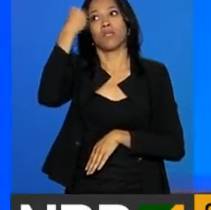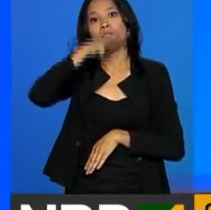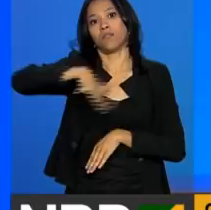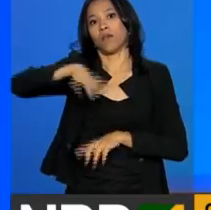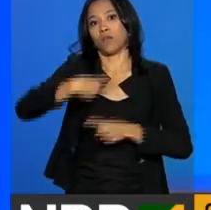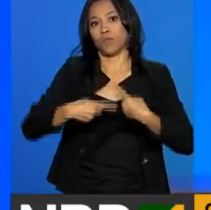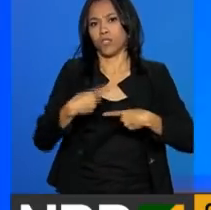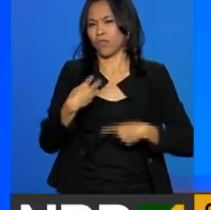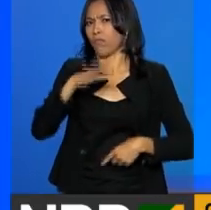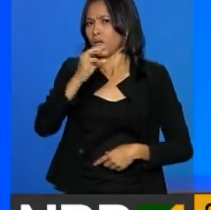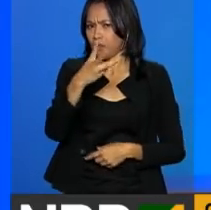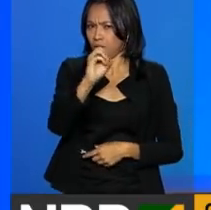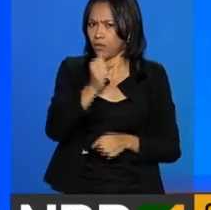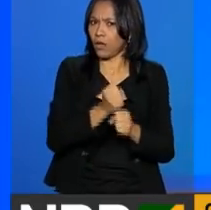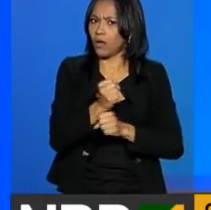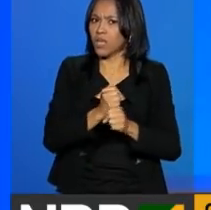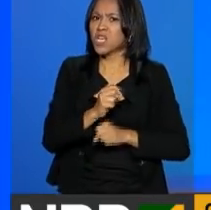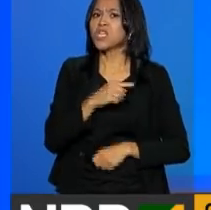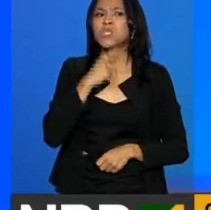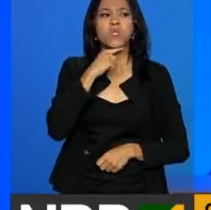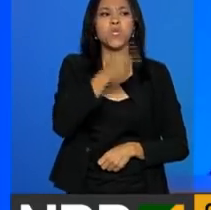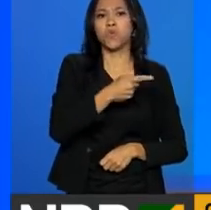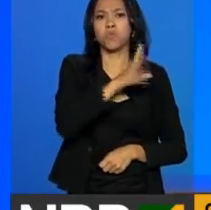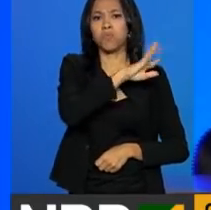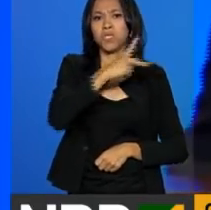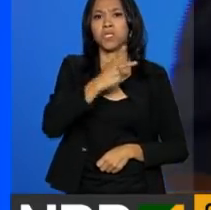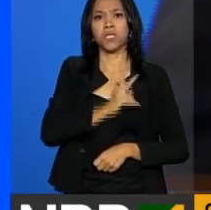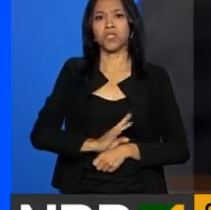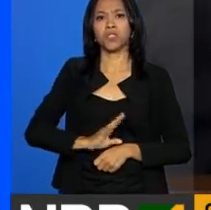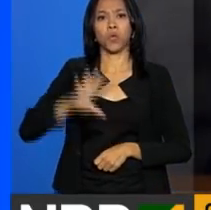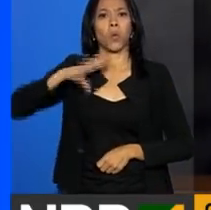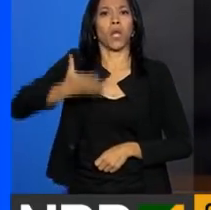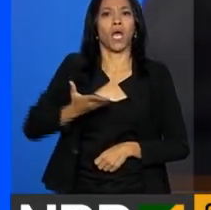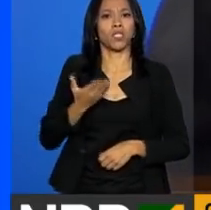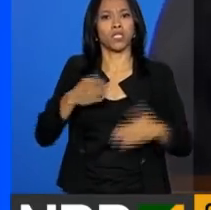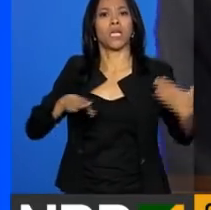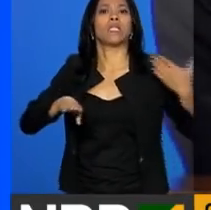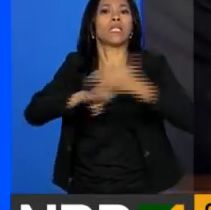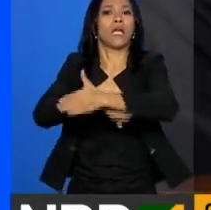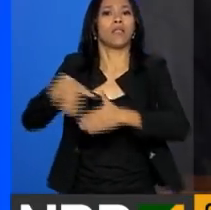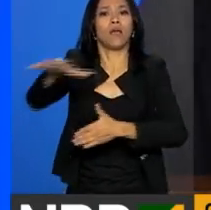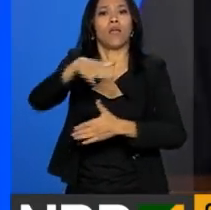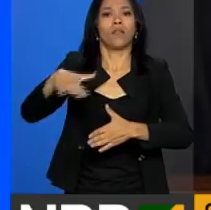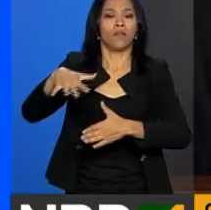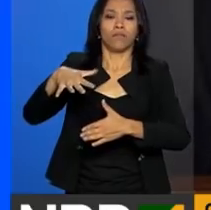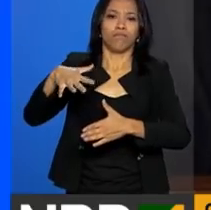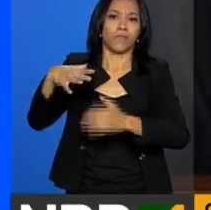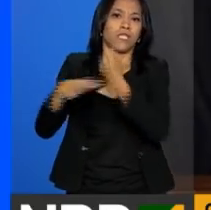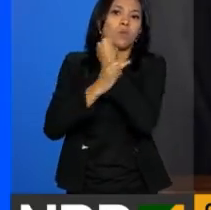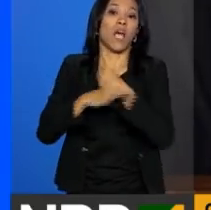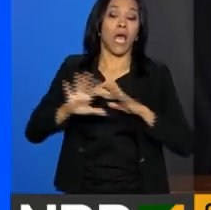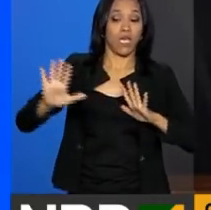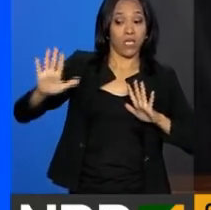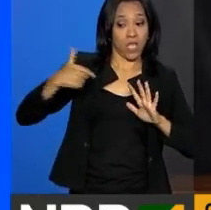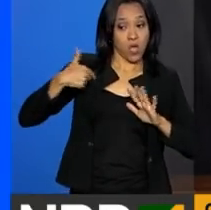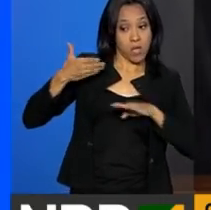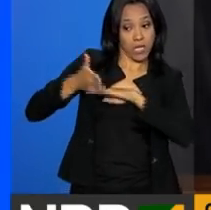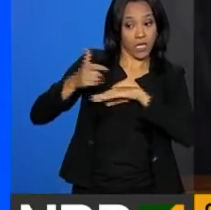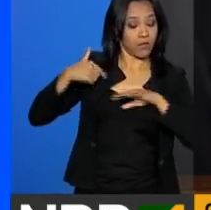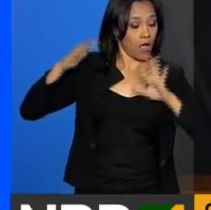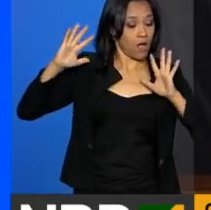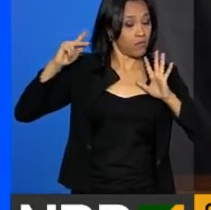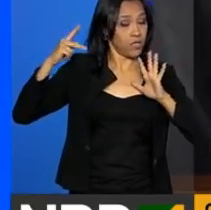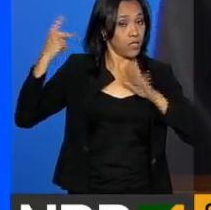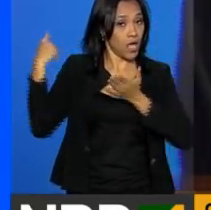30 anos e nenhum presidente usou se meter nas coisas segurança pública dizendo 'bom esta coisa dos estados vou me meter nisso eu conto